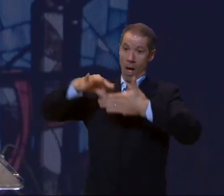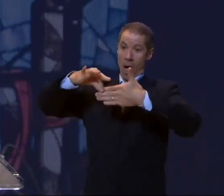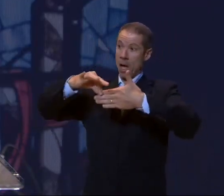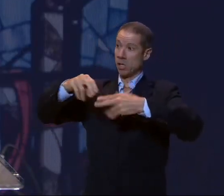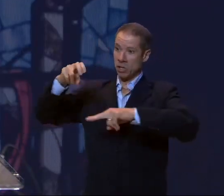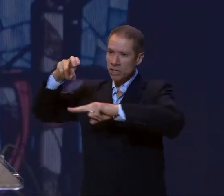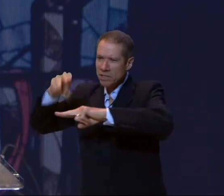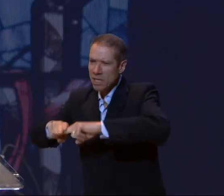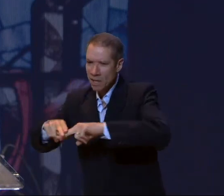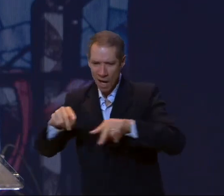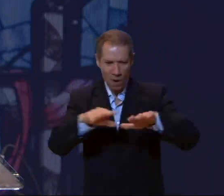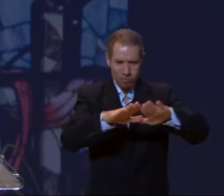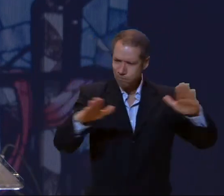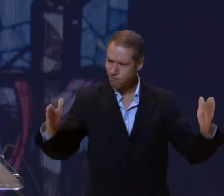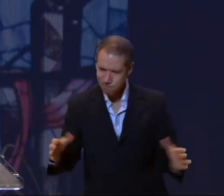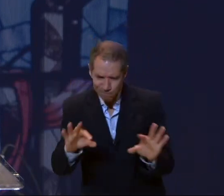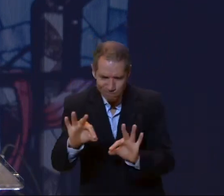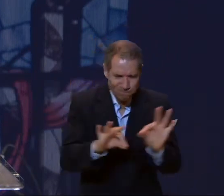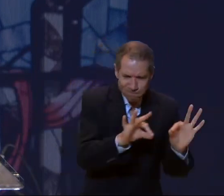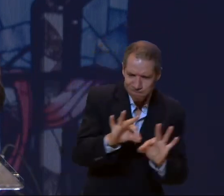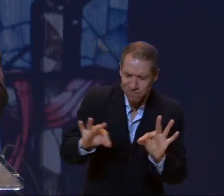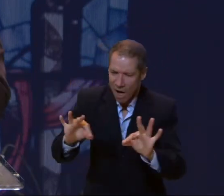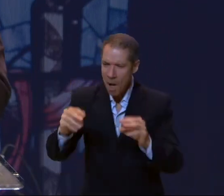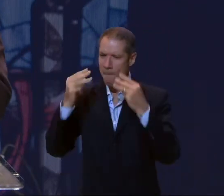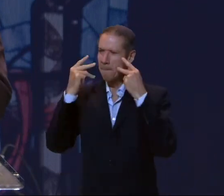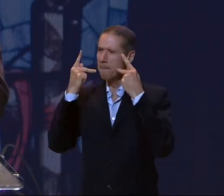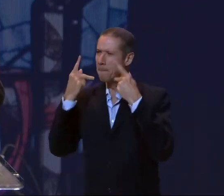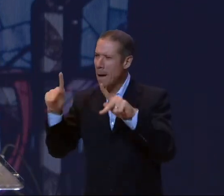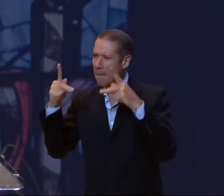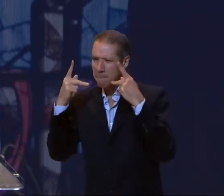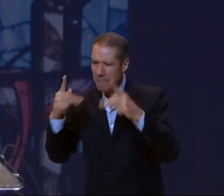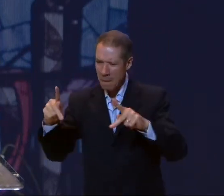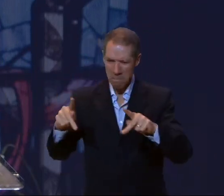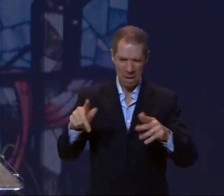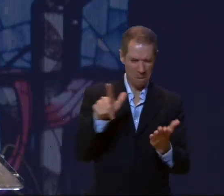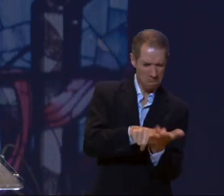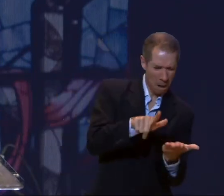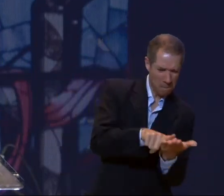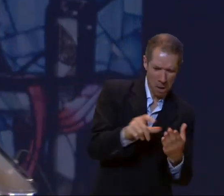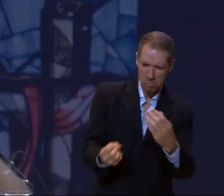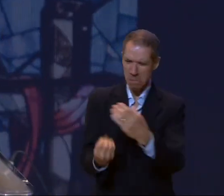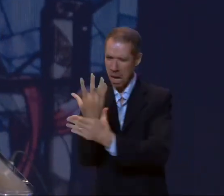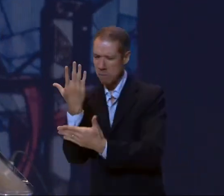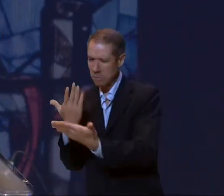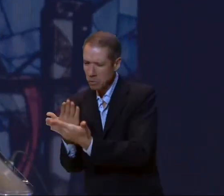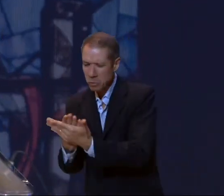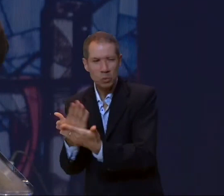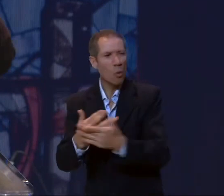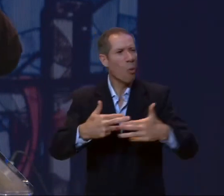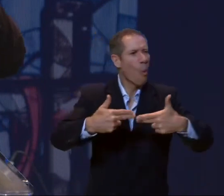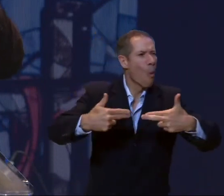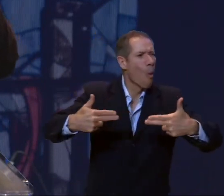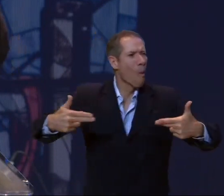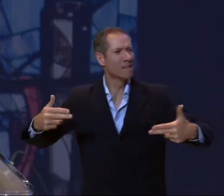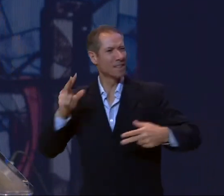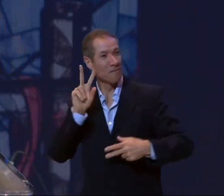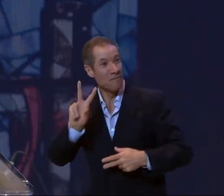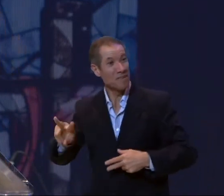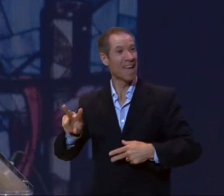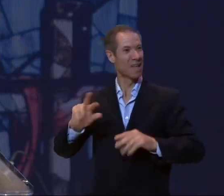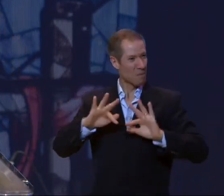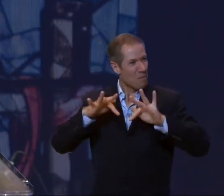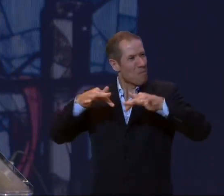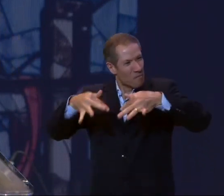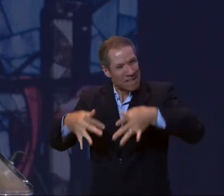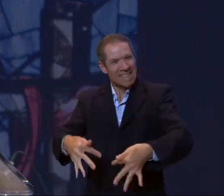ali na escrivaninha, aquele lugar onde tantas mensagens abençoadoras foram criadas, de ver tanta coisa. E no final